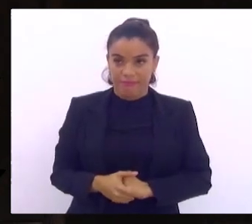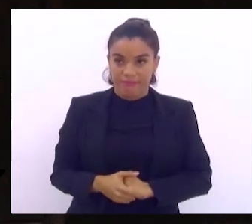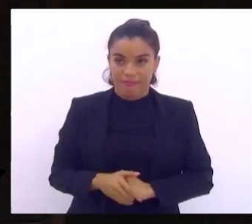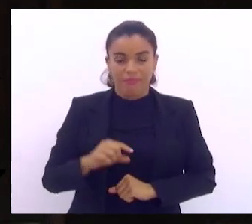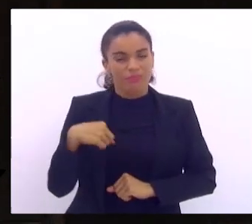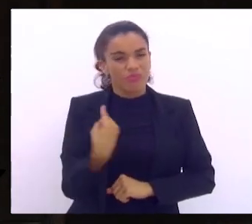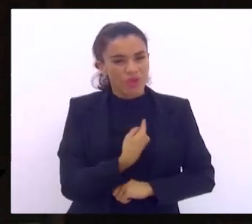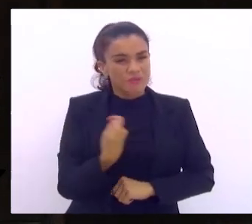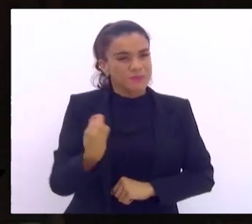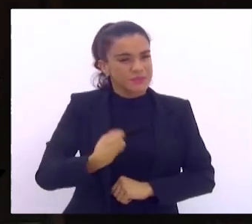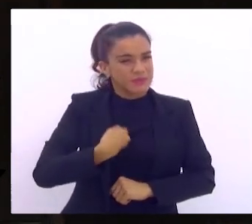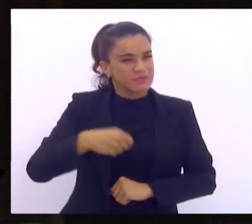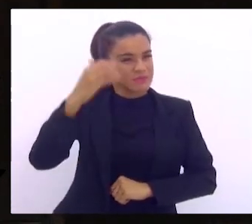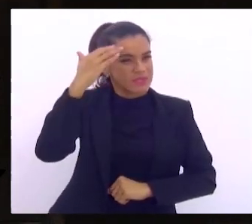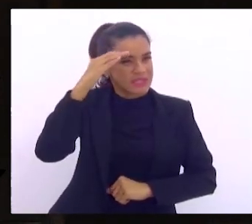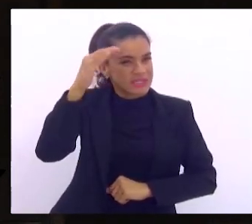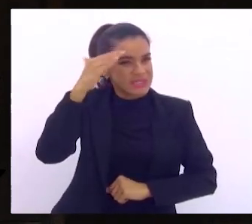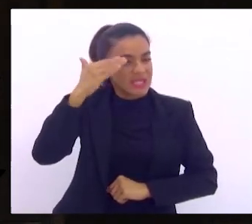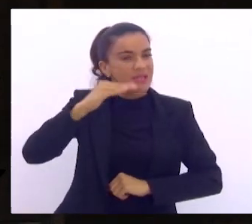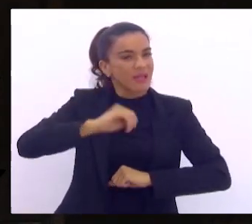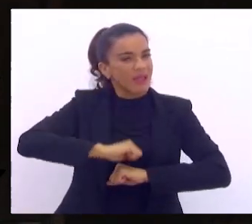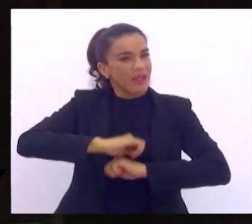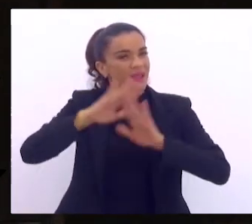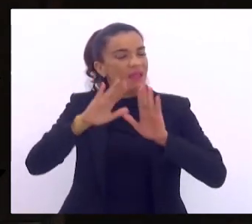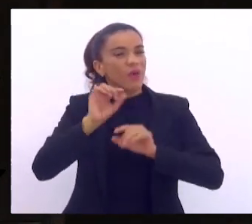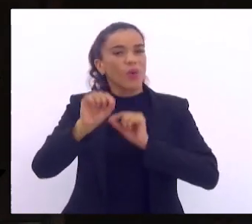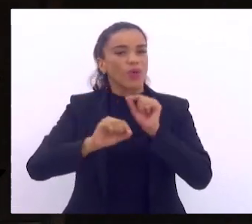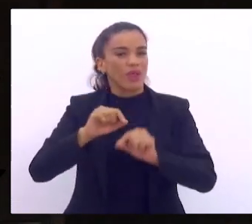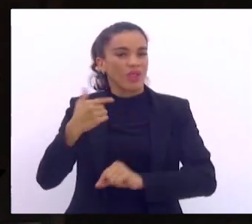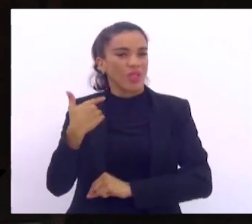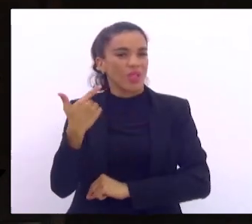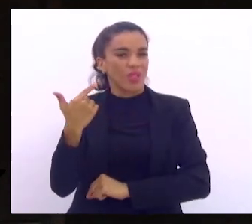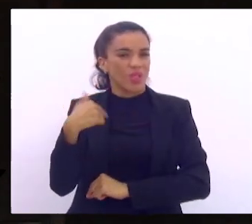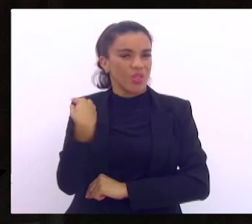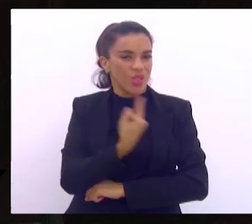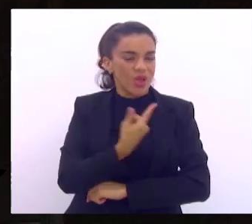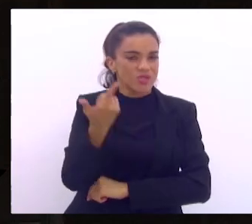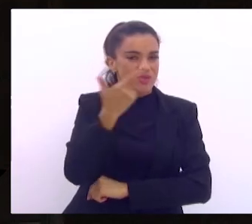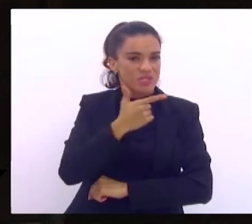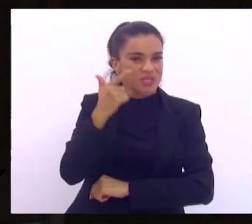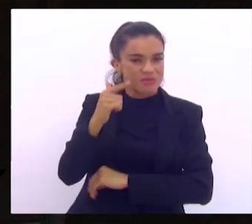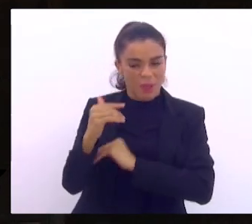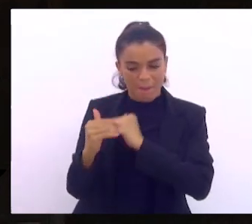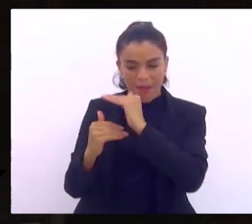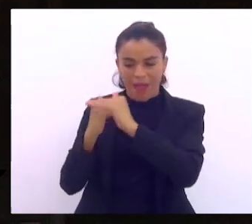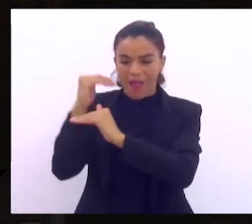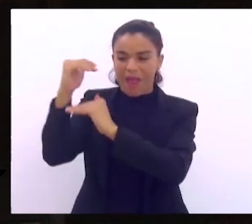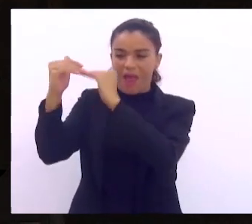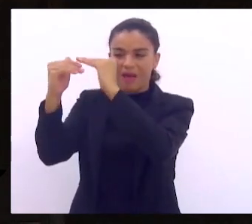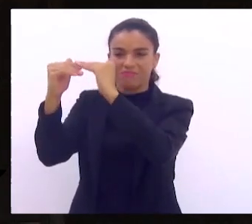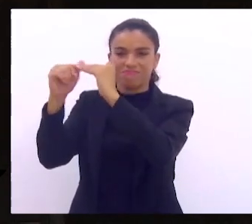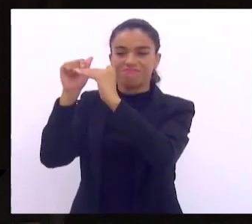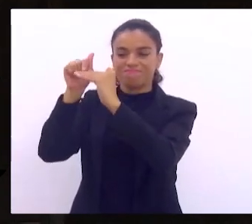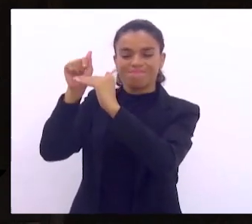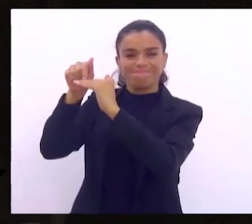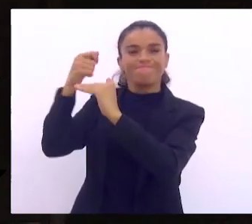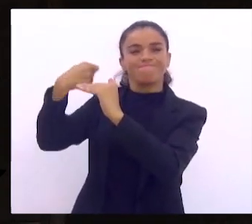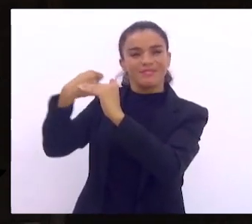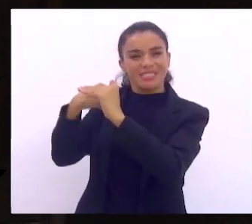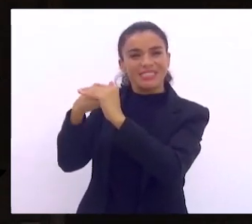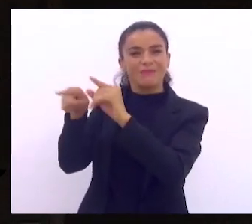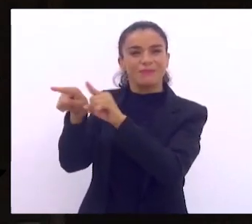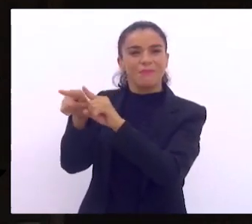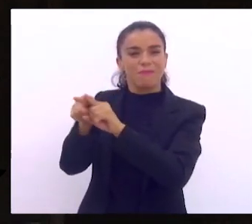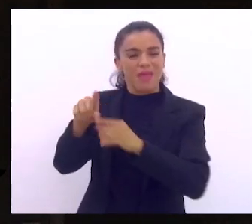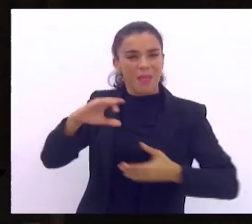Nós temos que entender que depois que a gente consegue chegar a um nível, a um patamar, nós temos que também saber estender